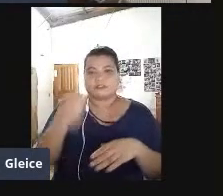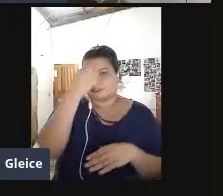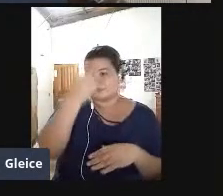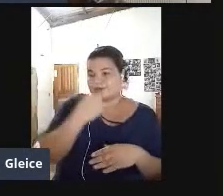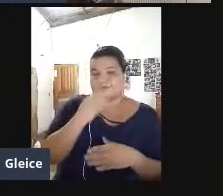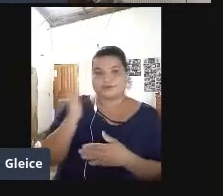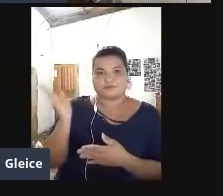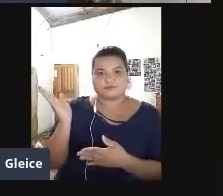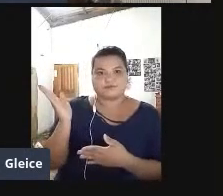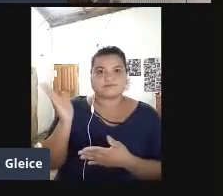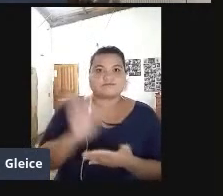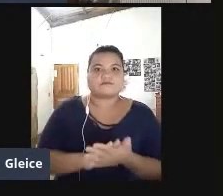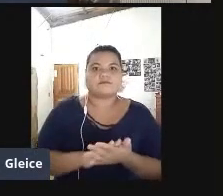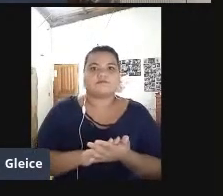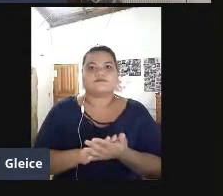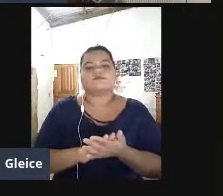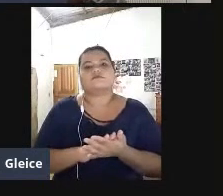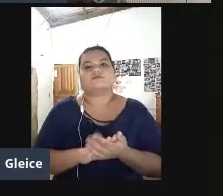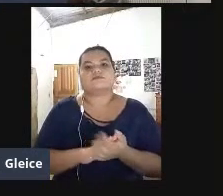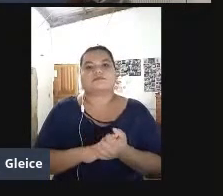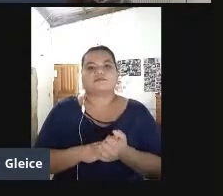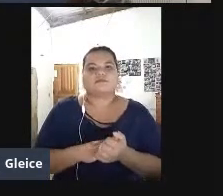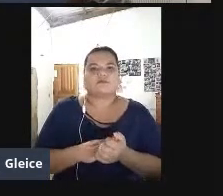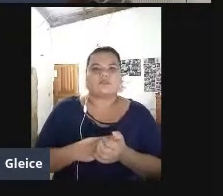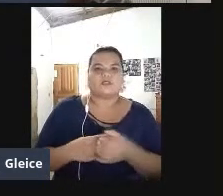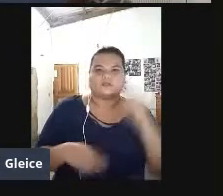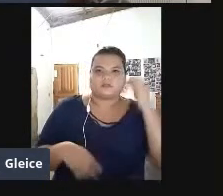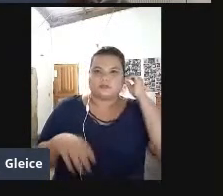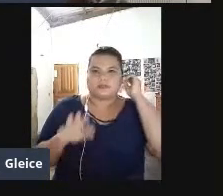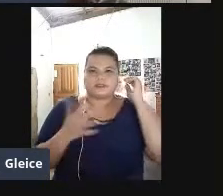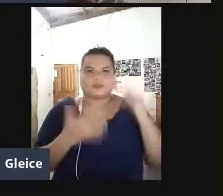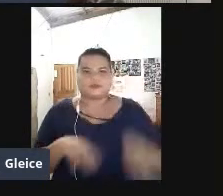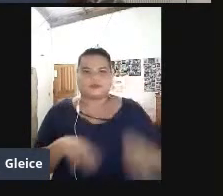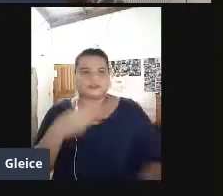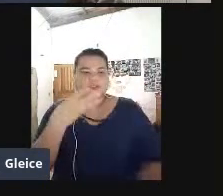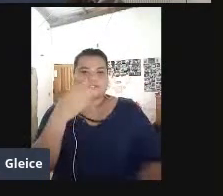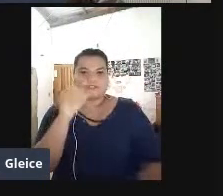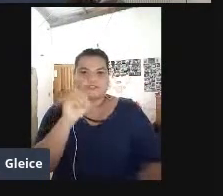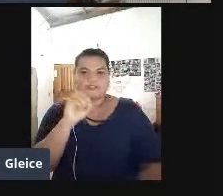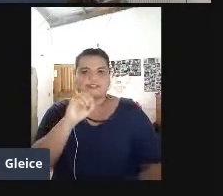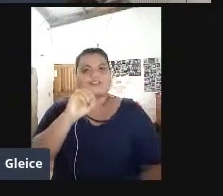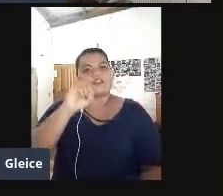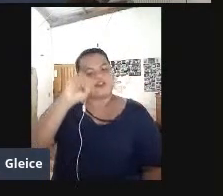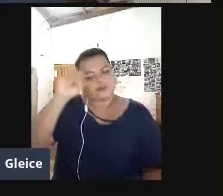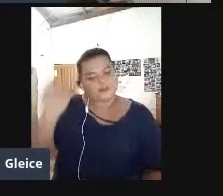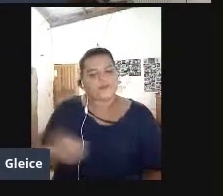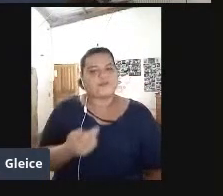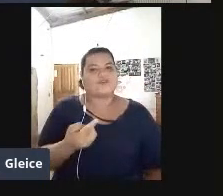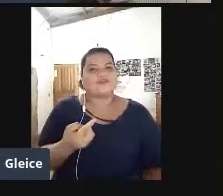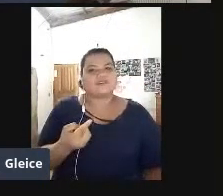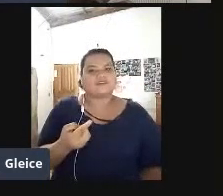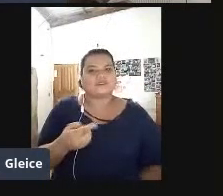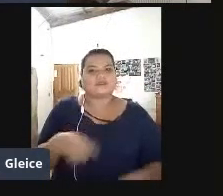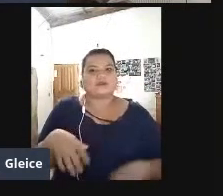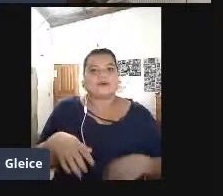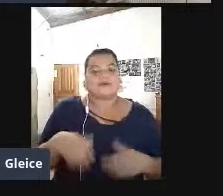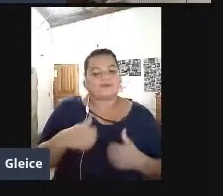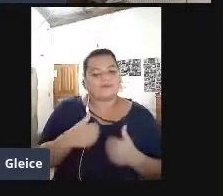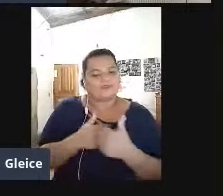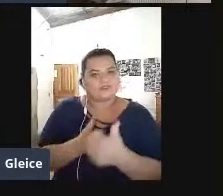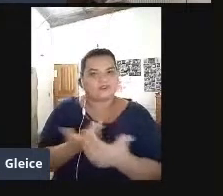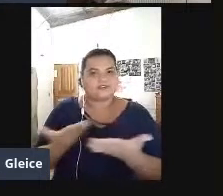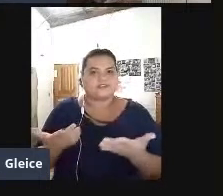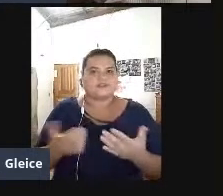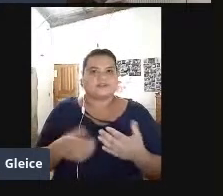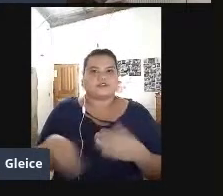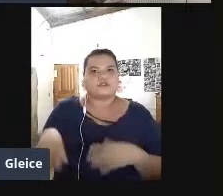Páginas de grande movimentação de nutricionistas, com 20, 30 mil seguidores entraram em contato comigo. E aqui a gente começou a fazer algumas primeiras misturas